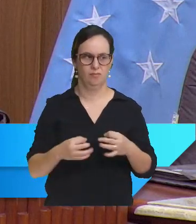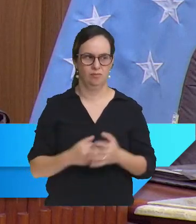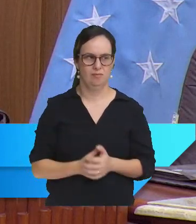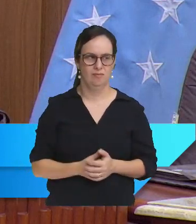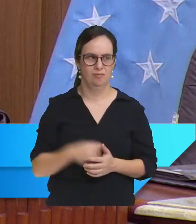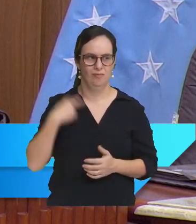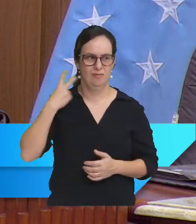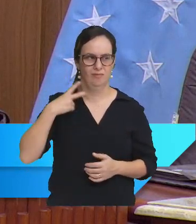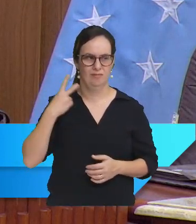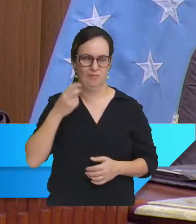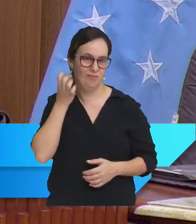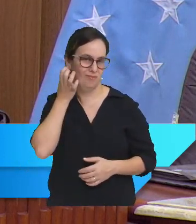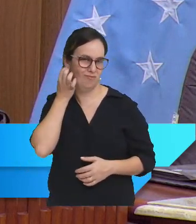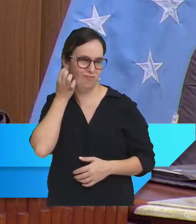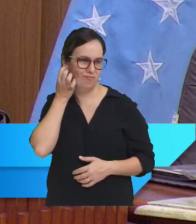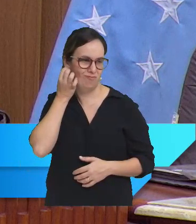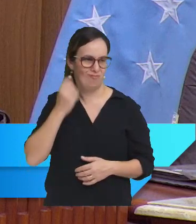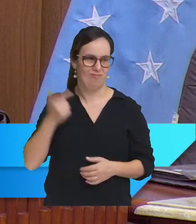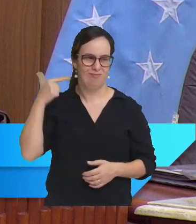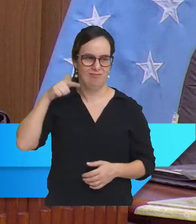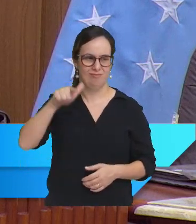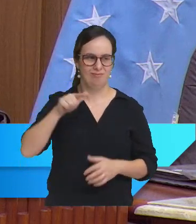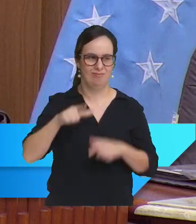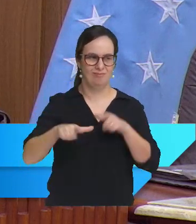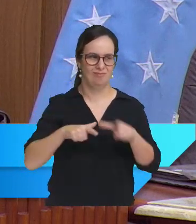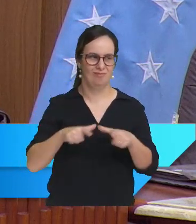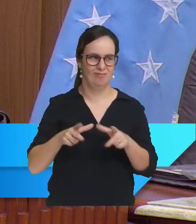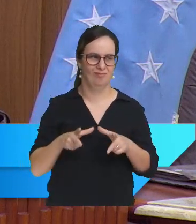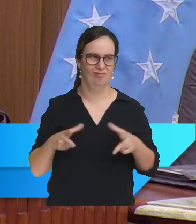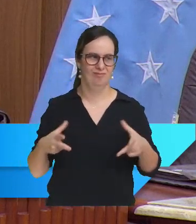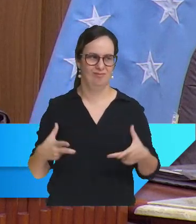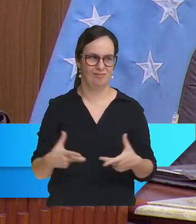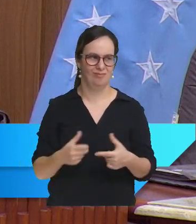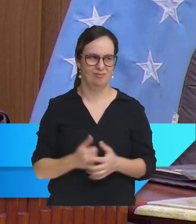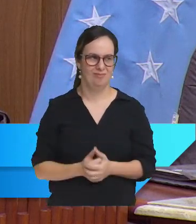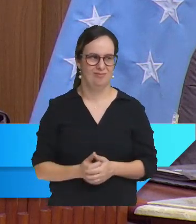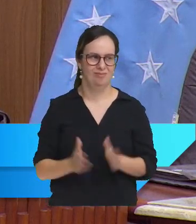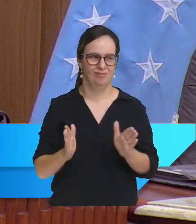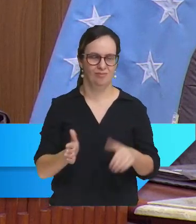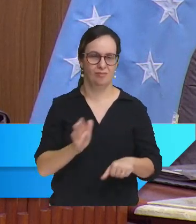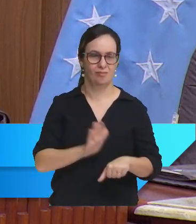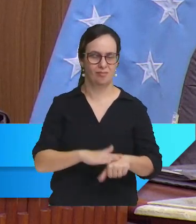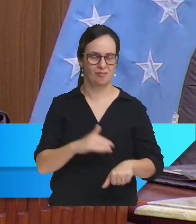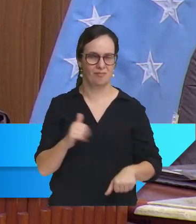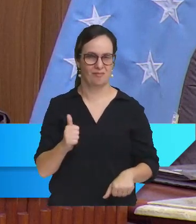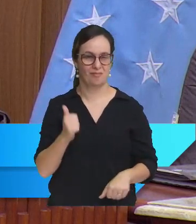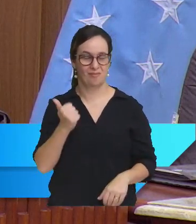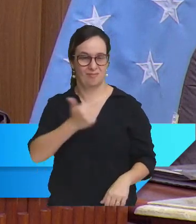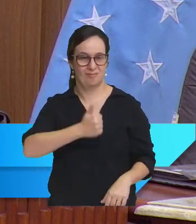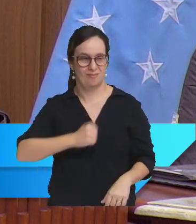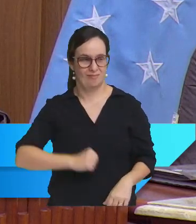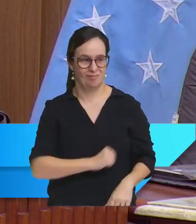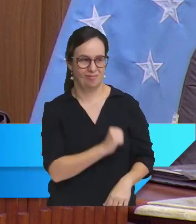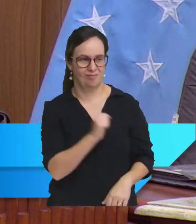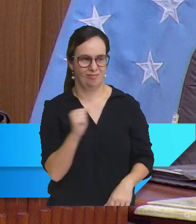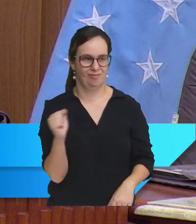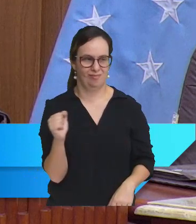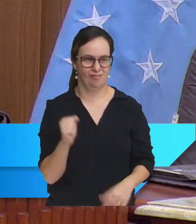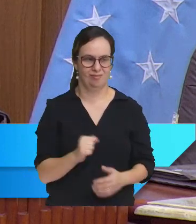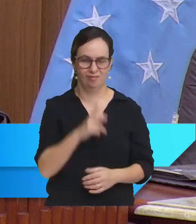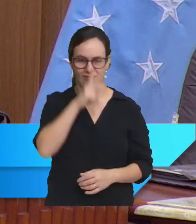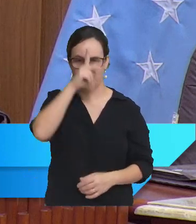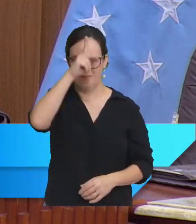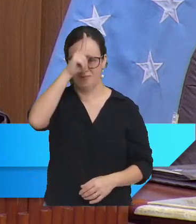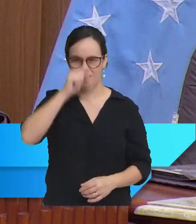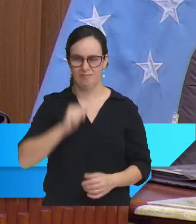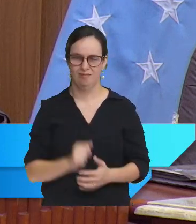fazendo o seu papel aqui na Câmara, mas dessa vez com muito mais legitimidade, com muito mais respaldo popular para